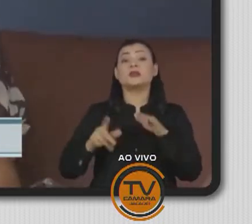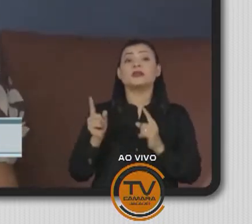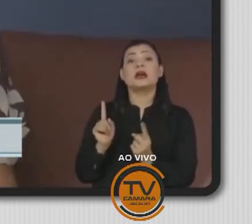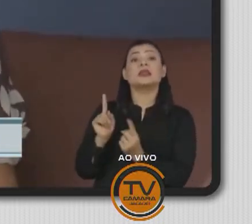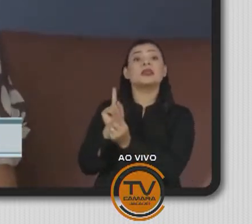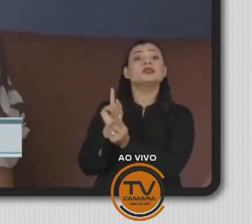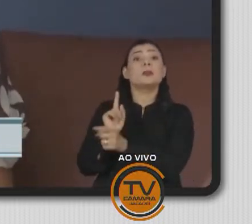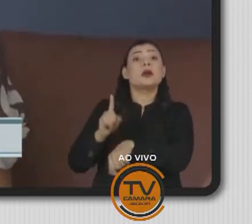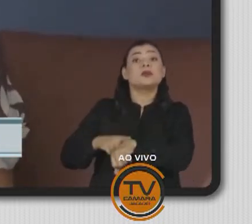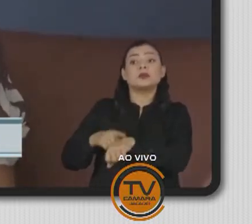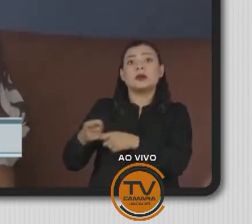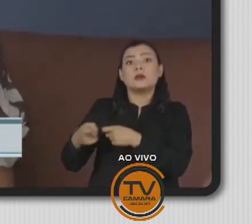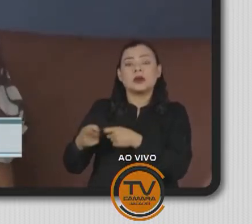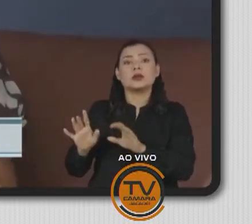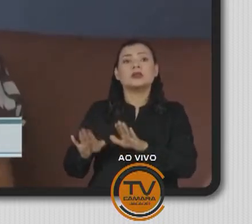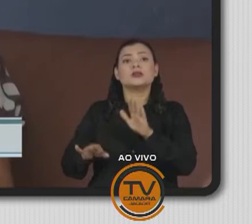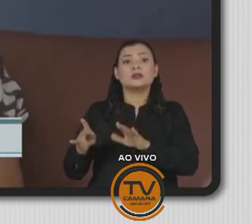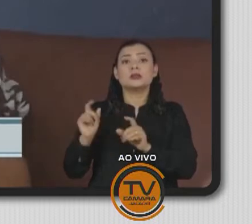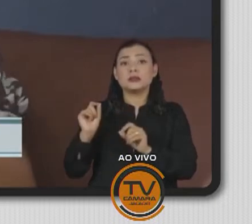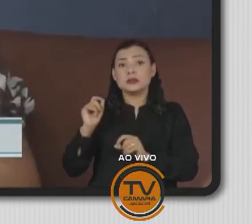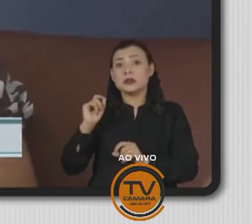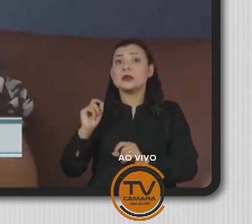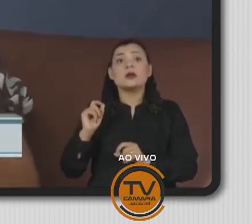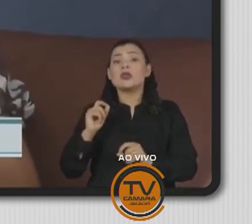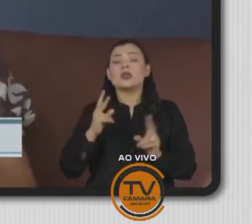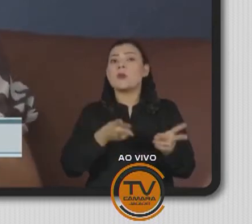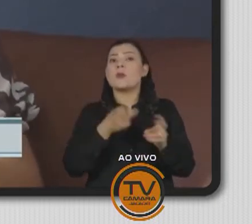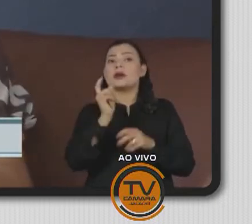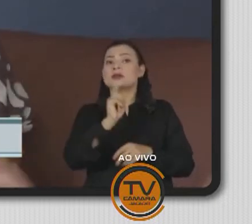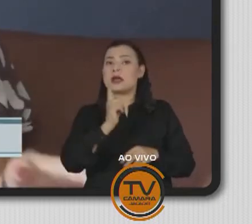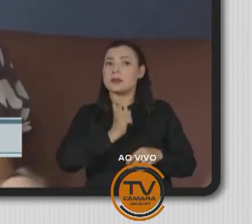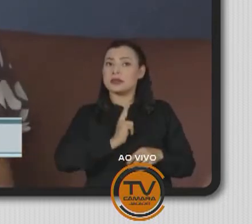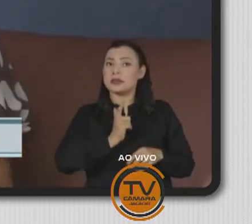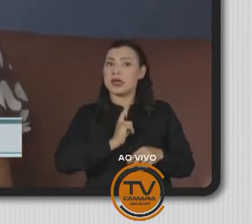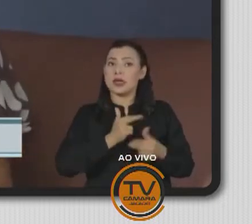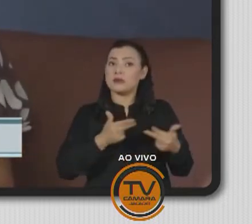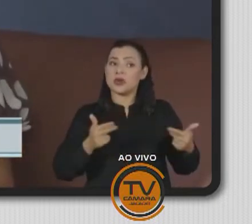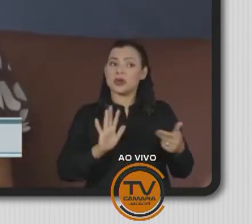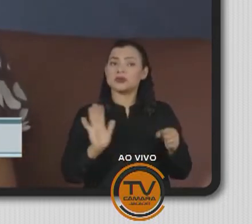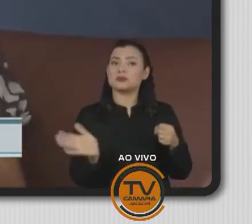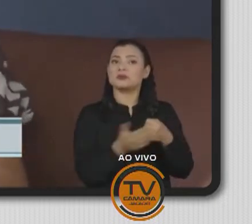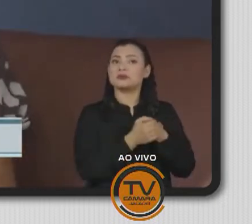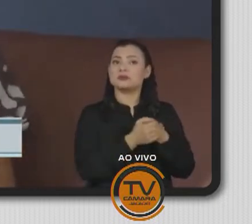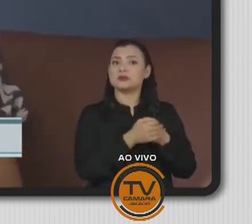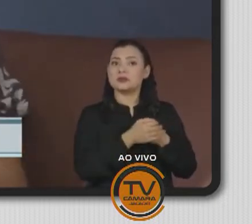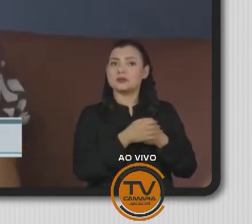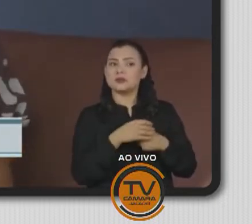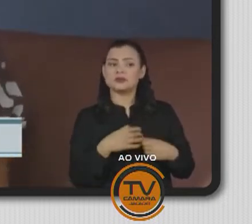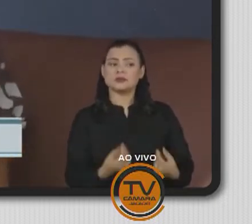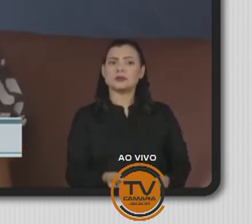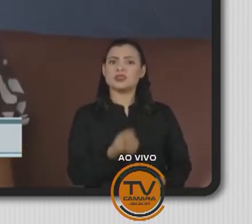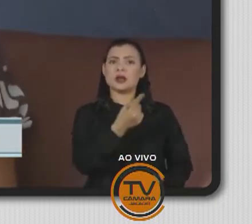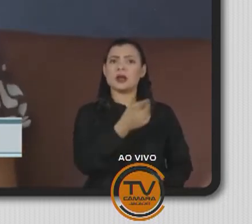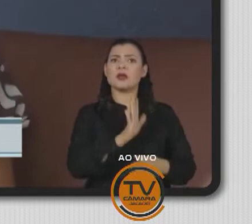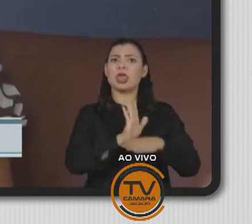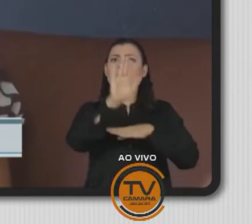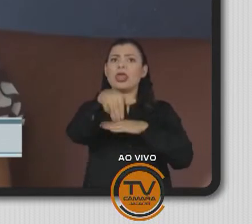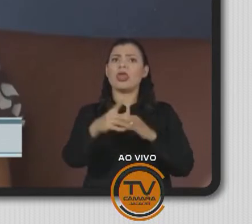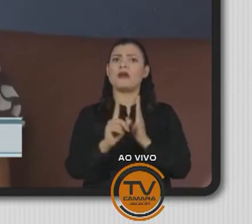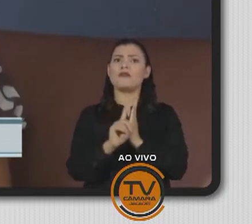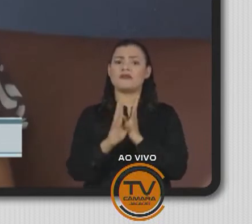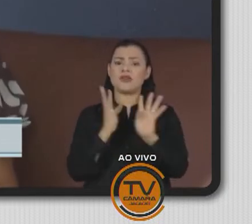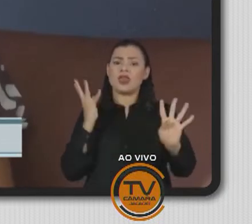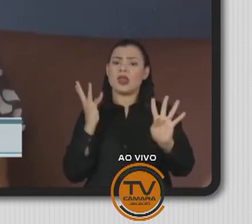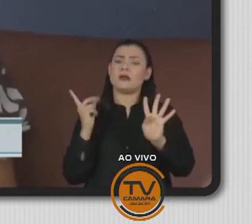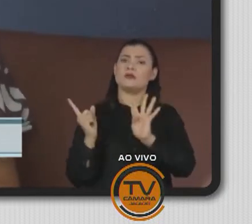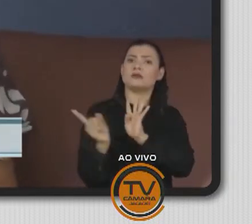atendimento médico, a pessoa visivelmente não vê que você tem alguma coisa ali e acha estranho te passarem na